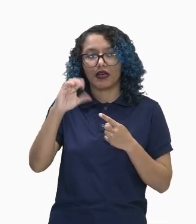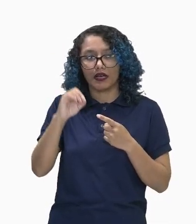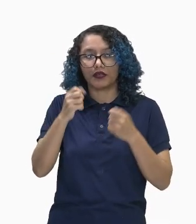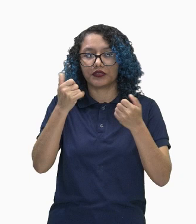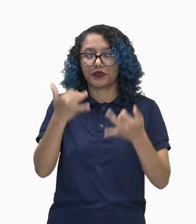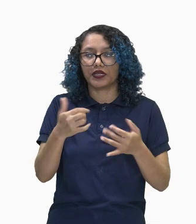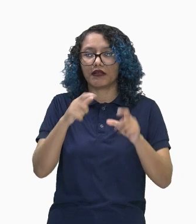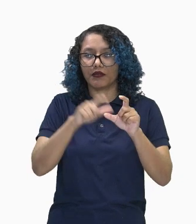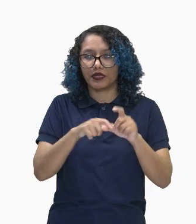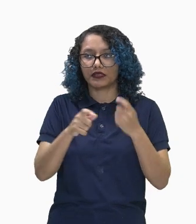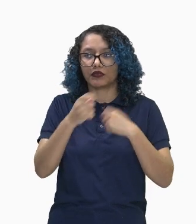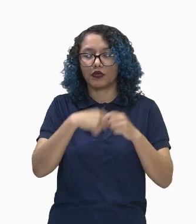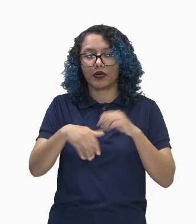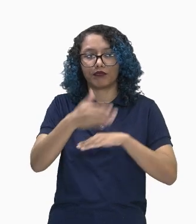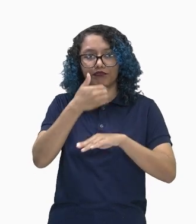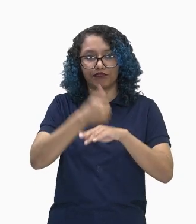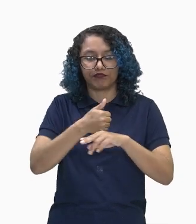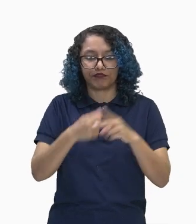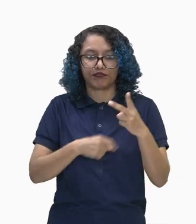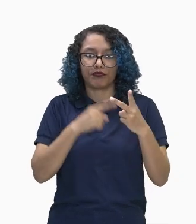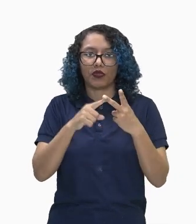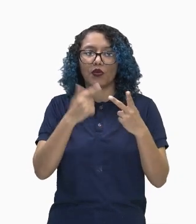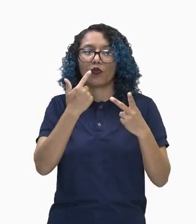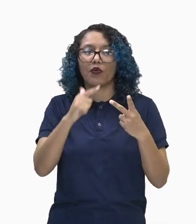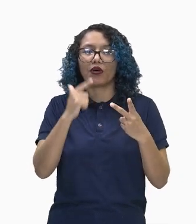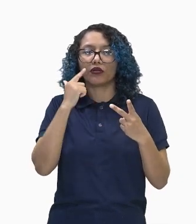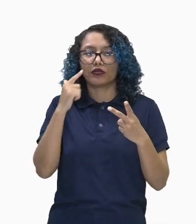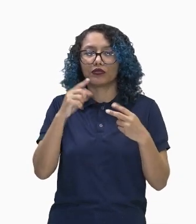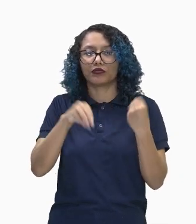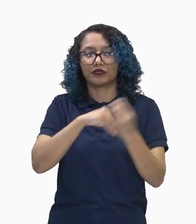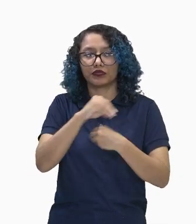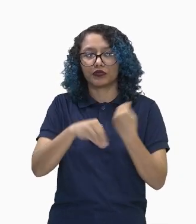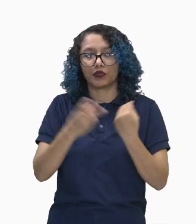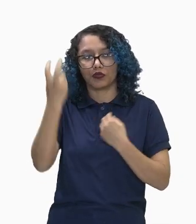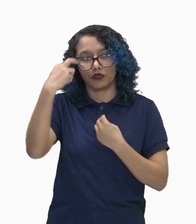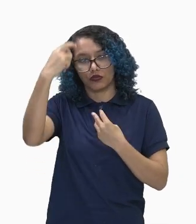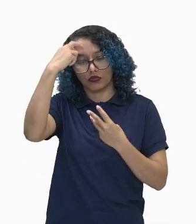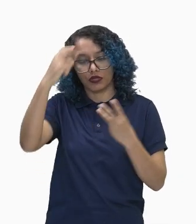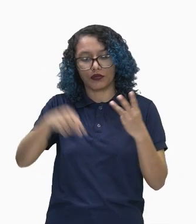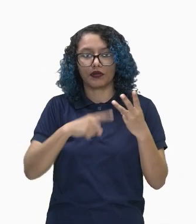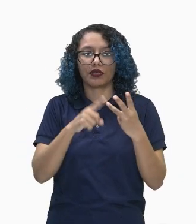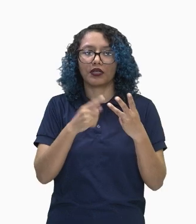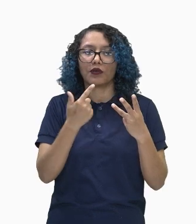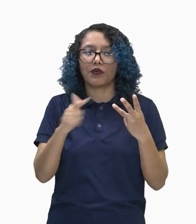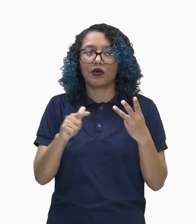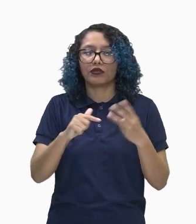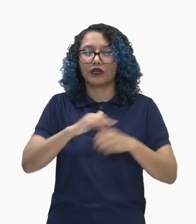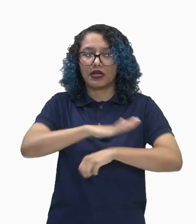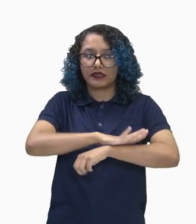dependência econômica colonial, Gilberto Freire, miscigenação e cultura, e Florestan